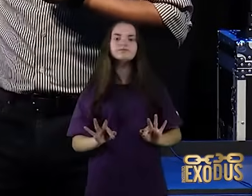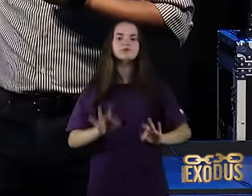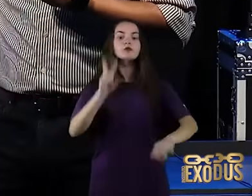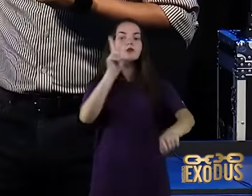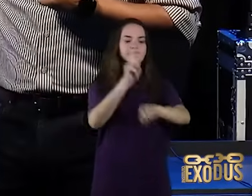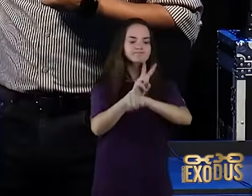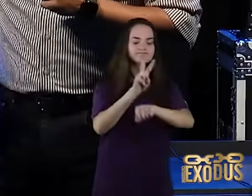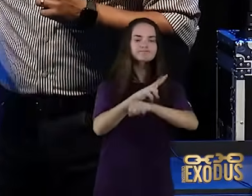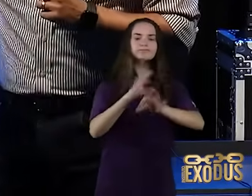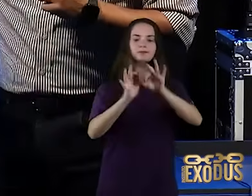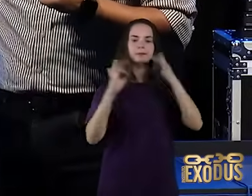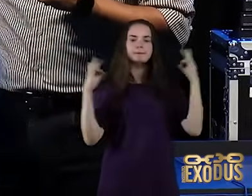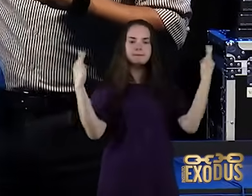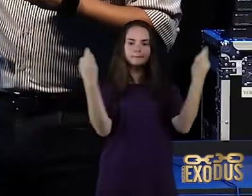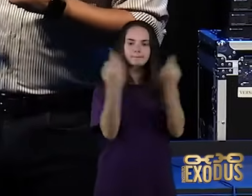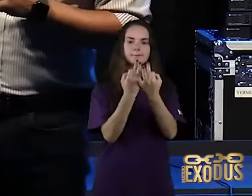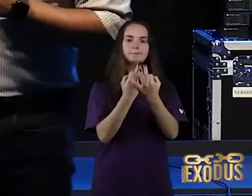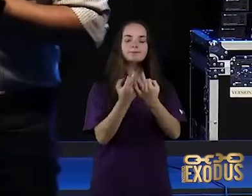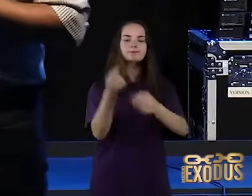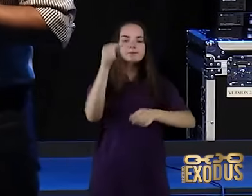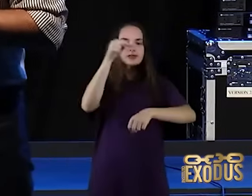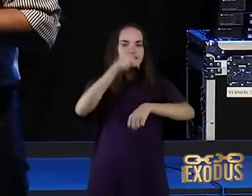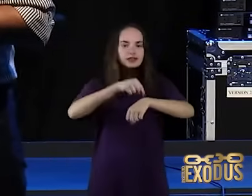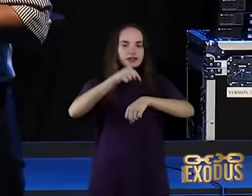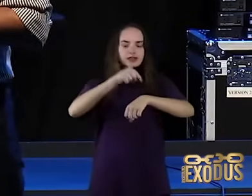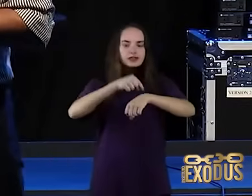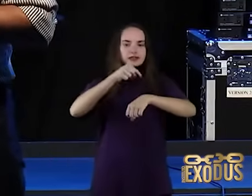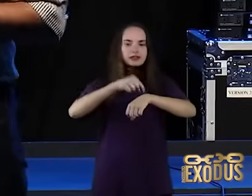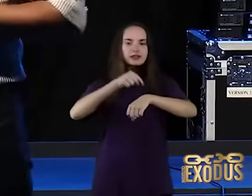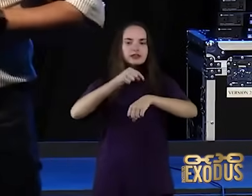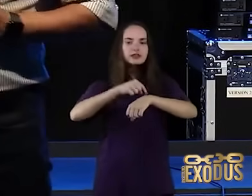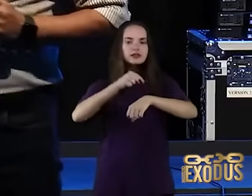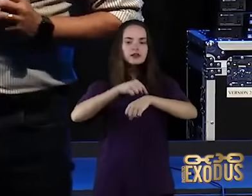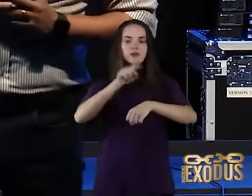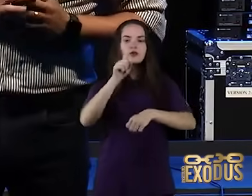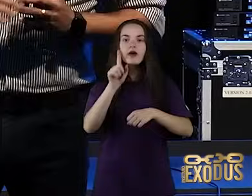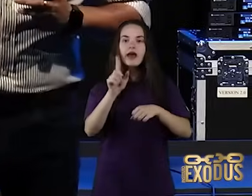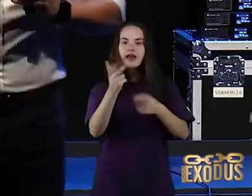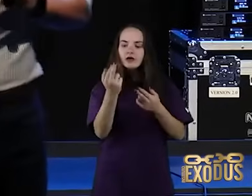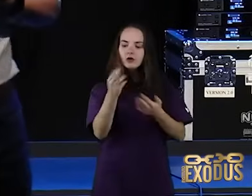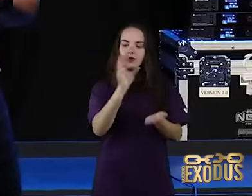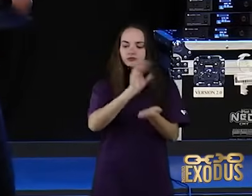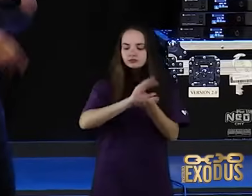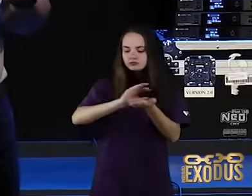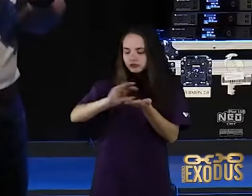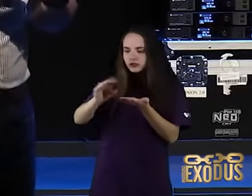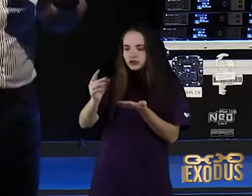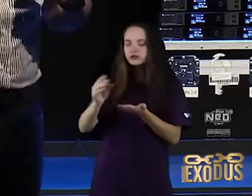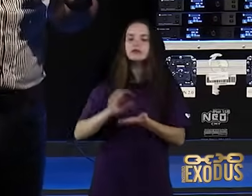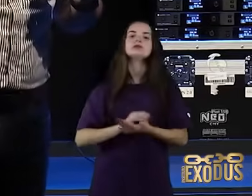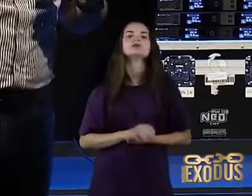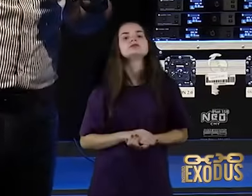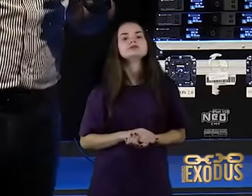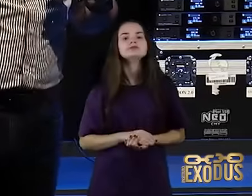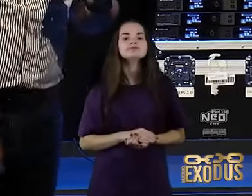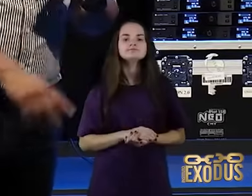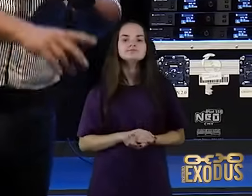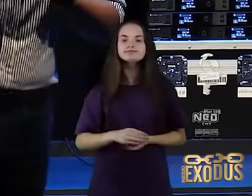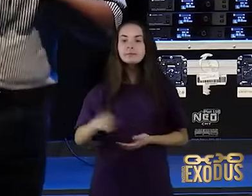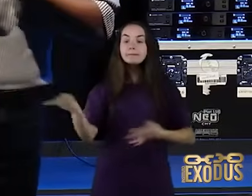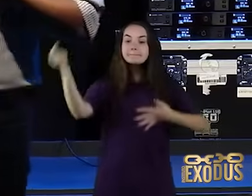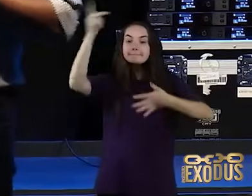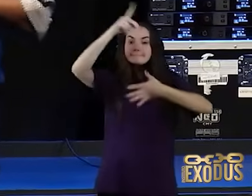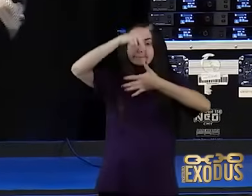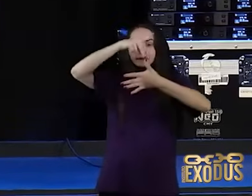sua família tempo é investimento prioriza o reino de Deus